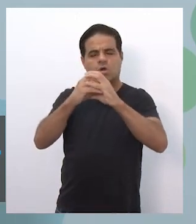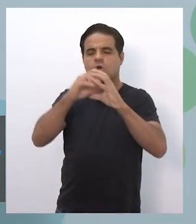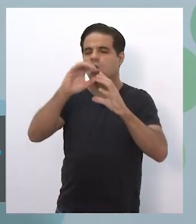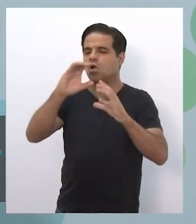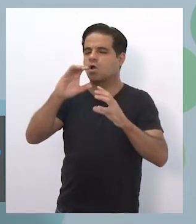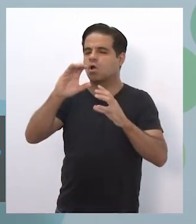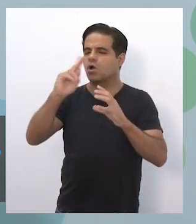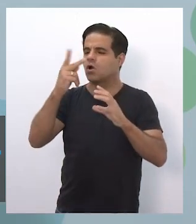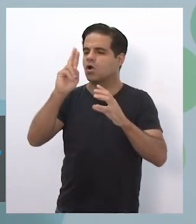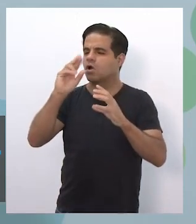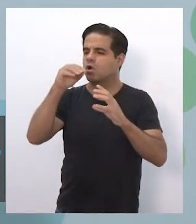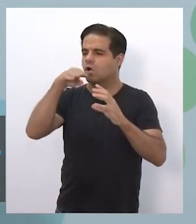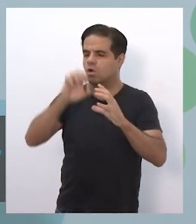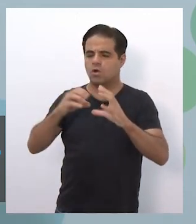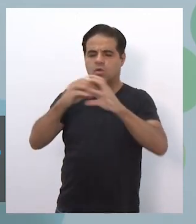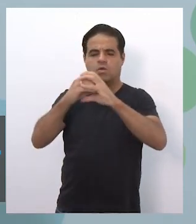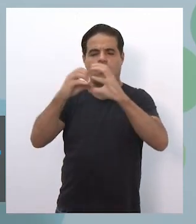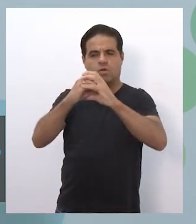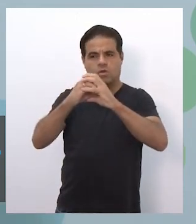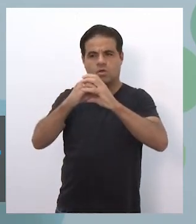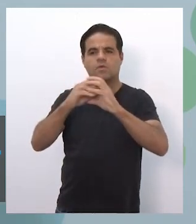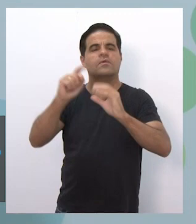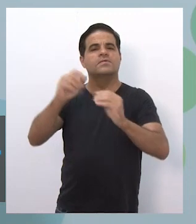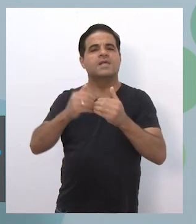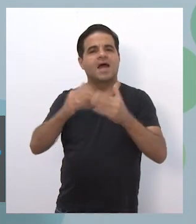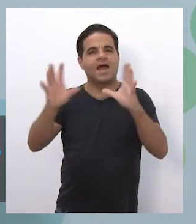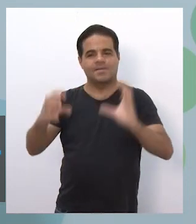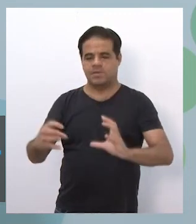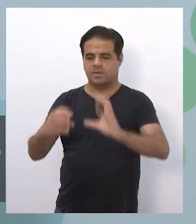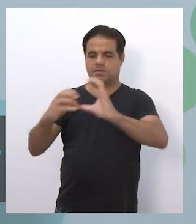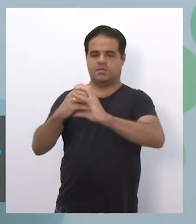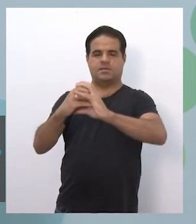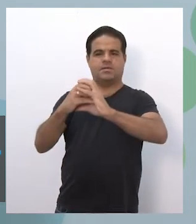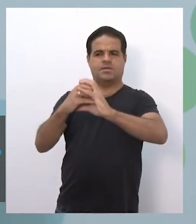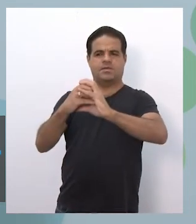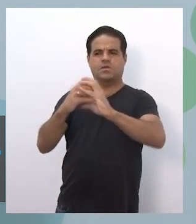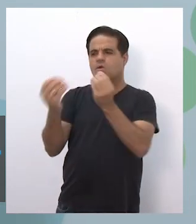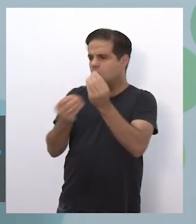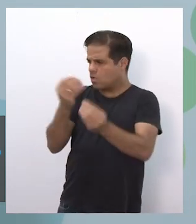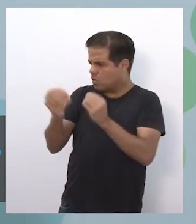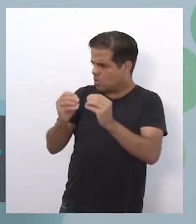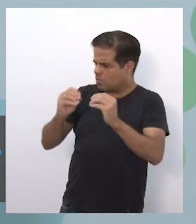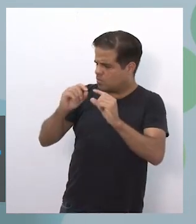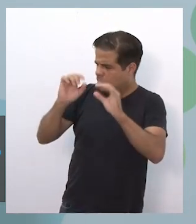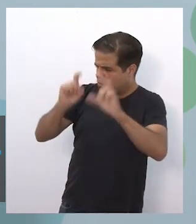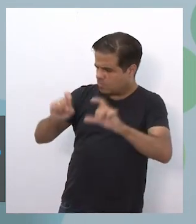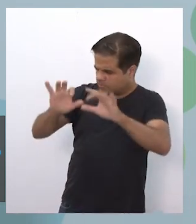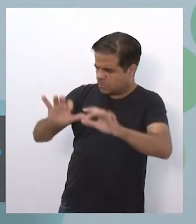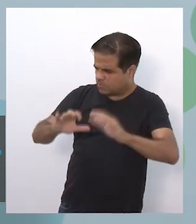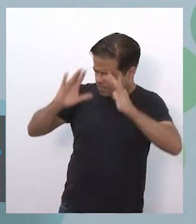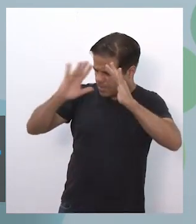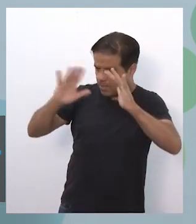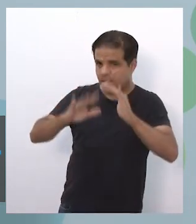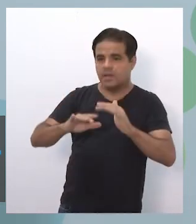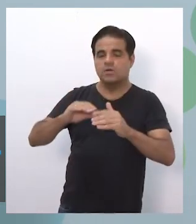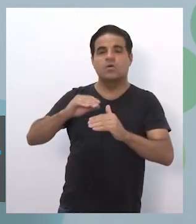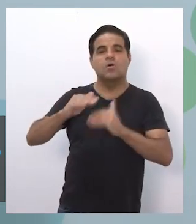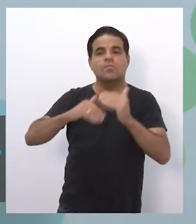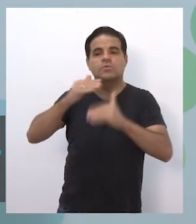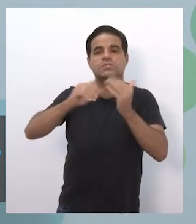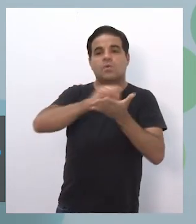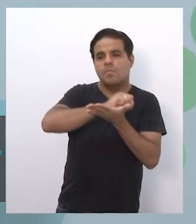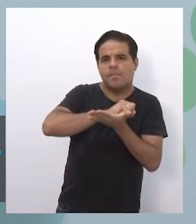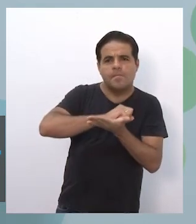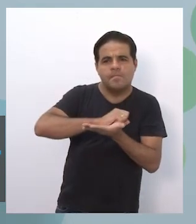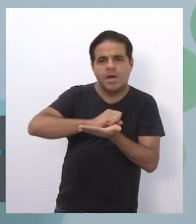popular. Aí você abriu o Chrome. Quando você abre o Chrome, como que o computador pensa? O processador manda uma